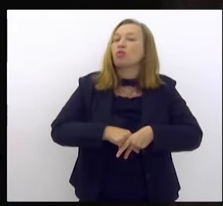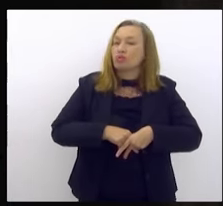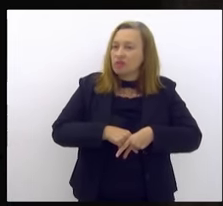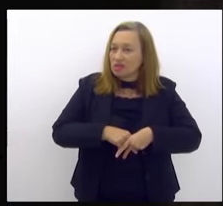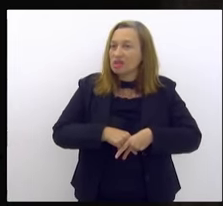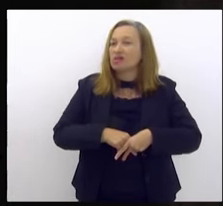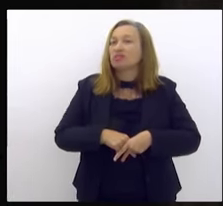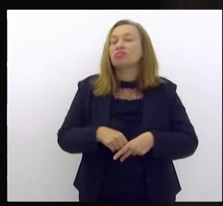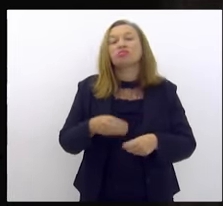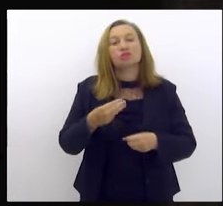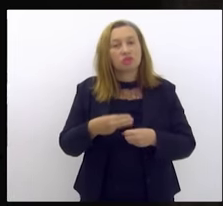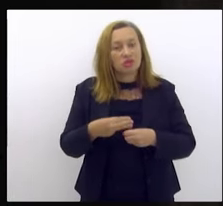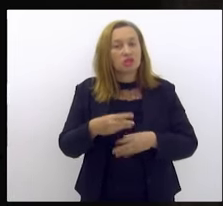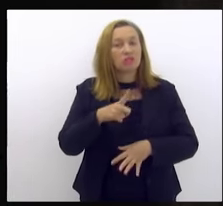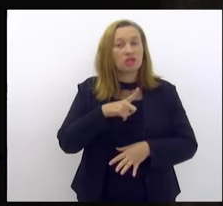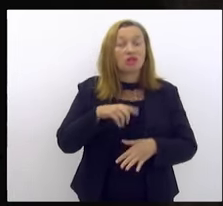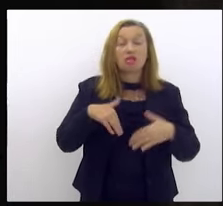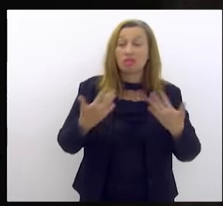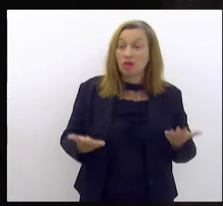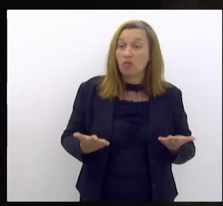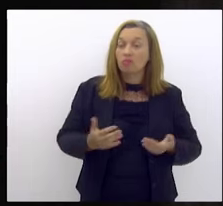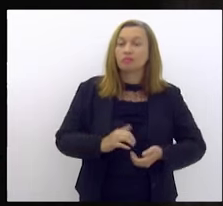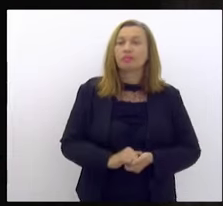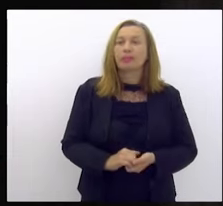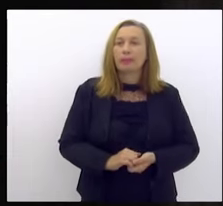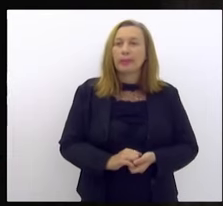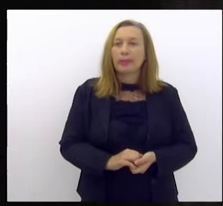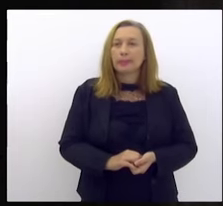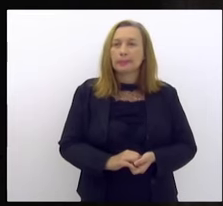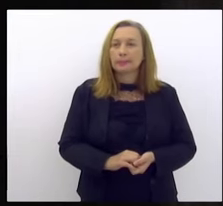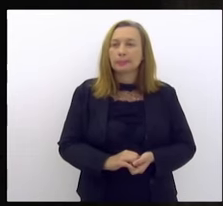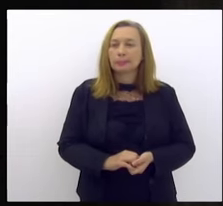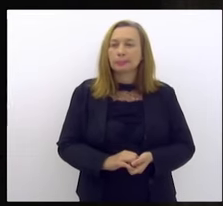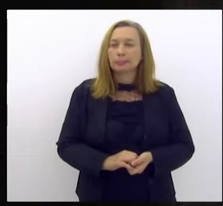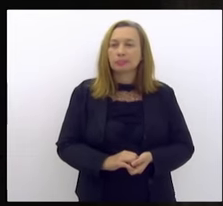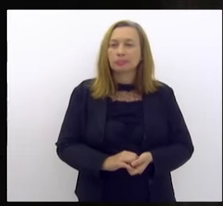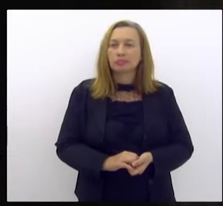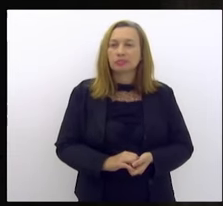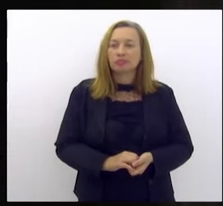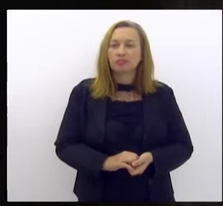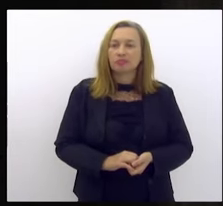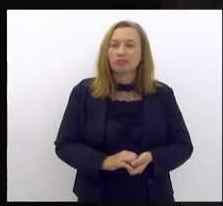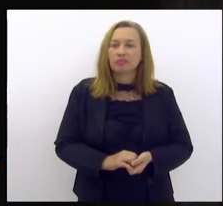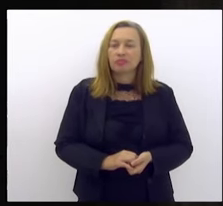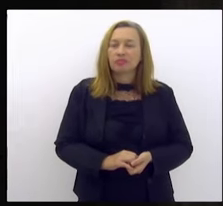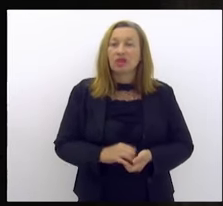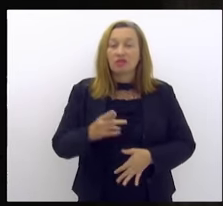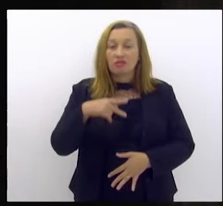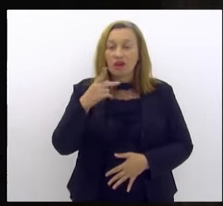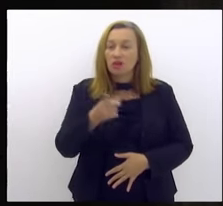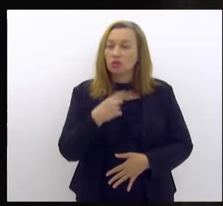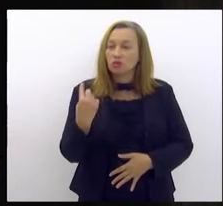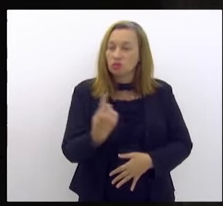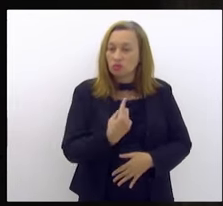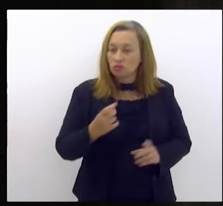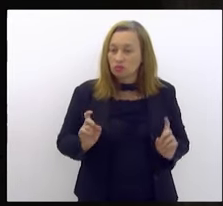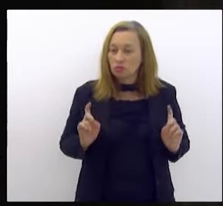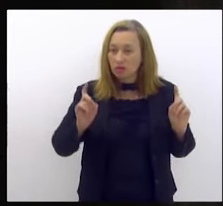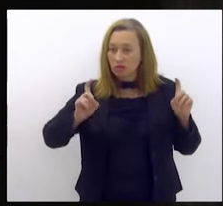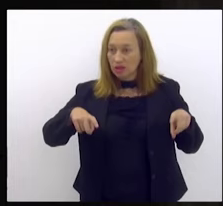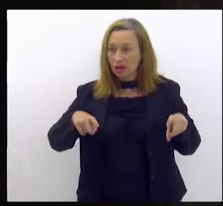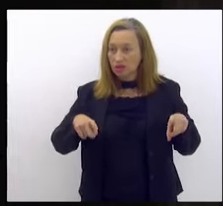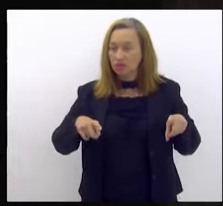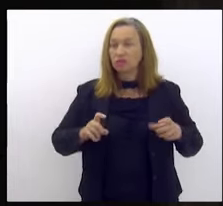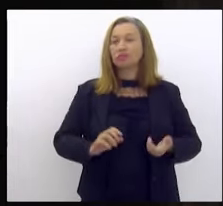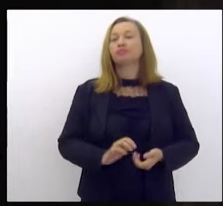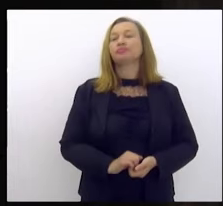conta desse município. Então, fica aqui uma explanação, dizer que o nosso mandato é um